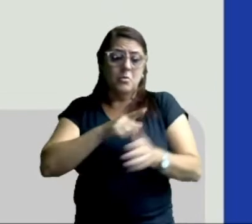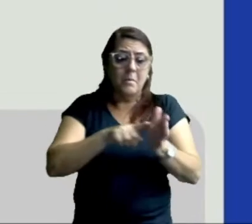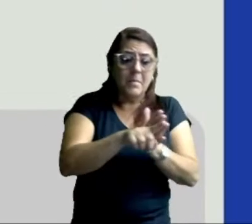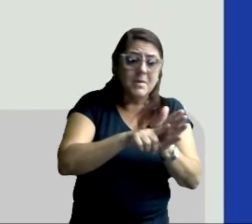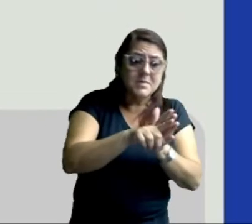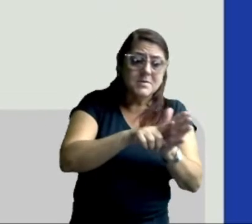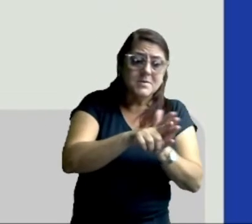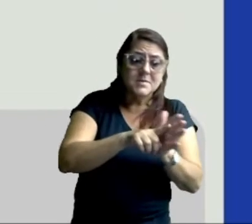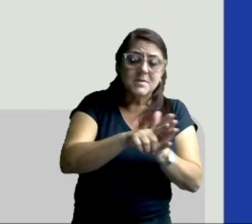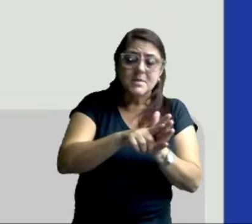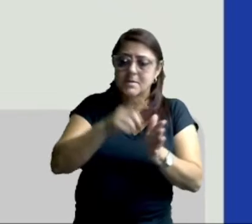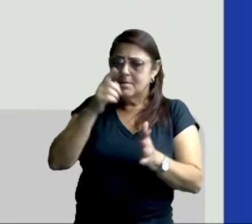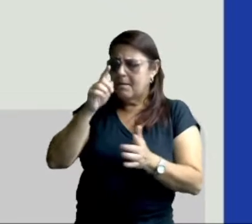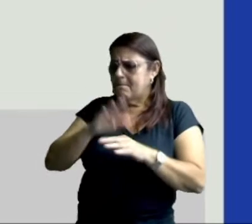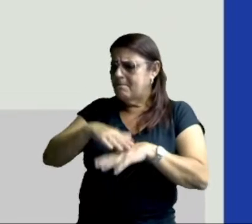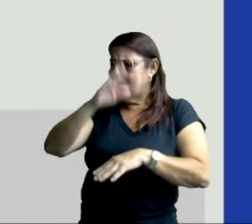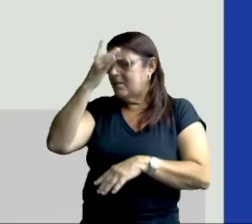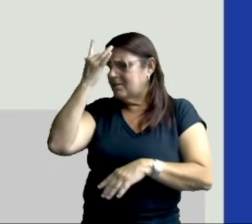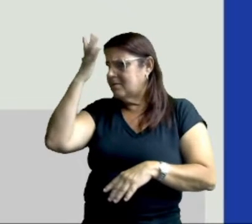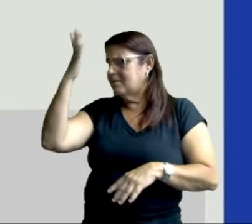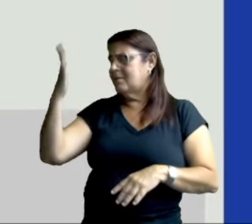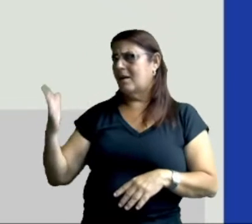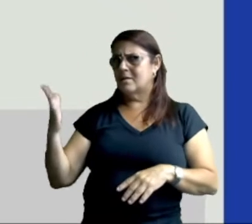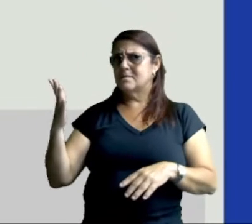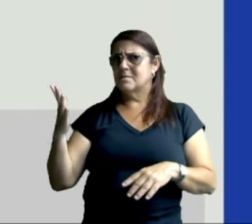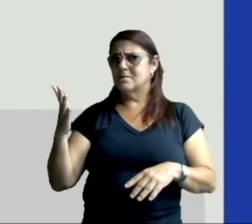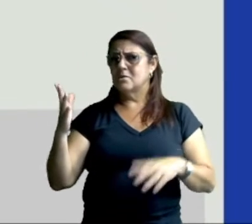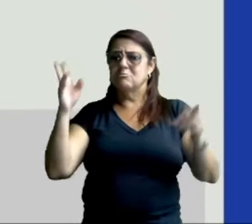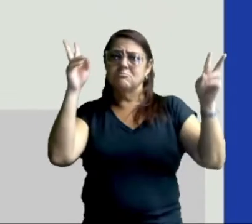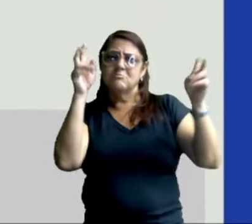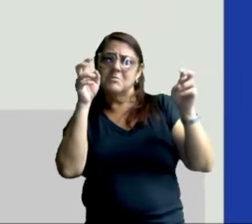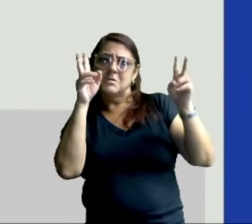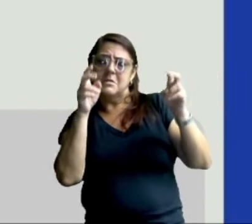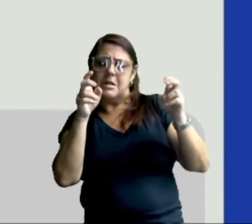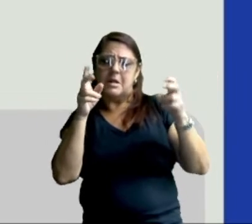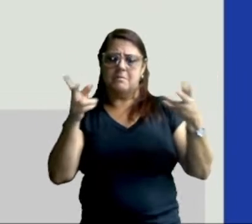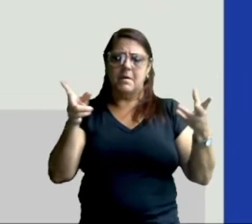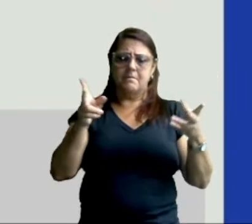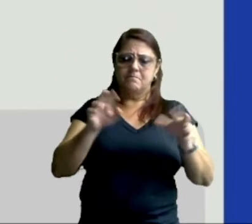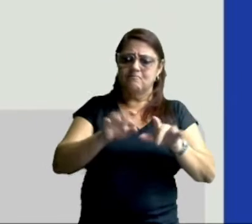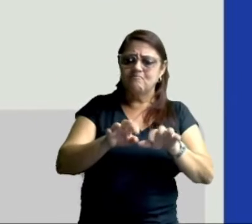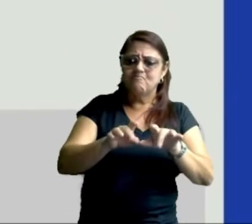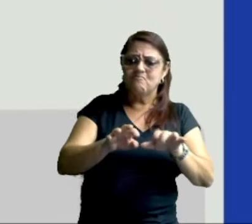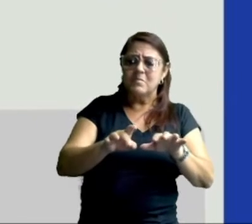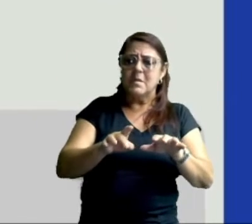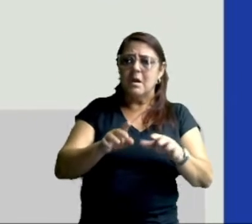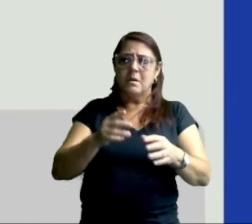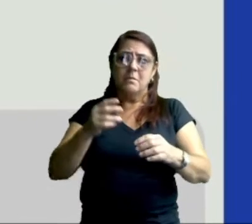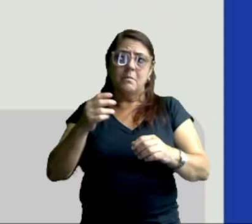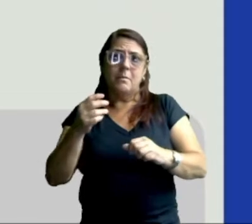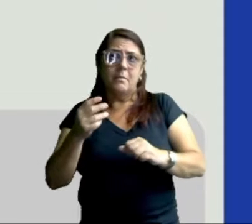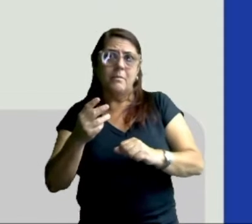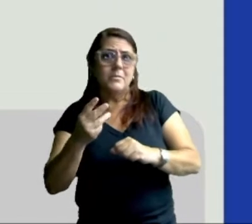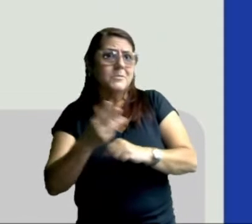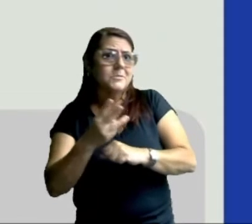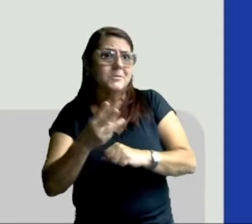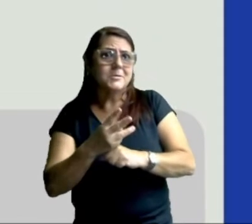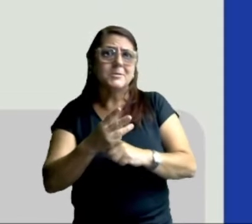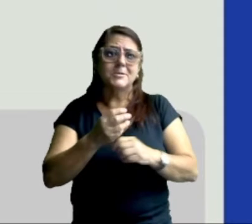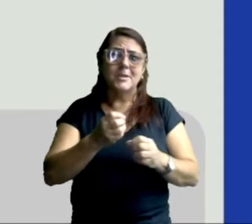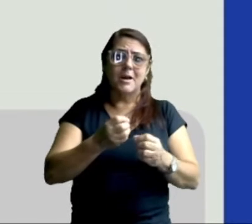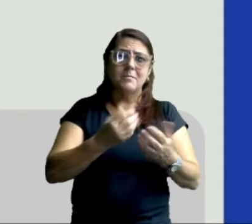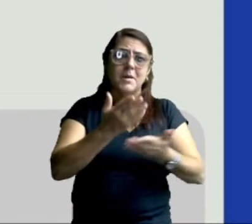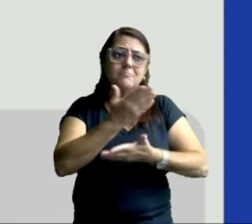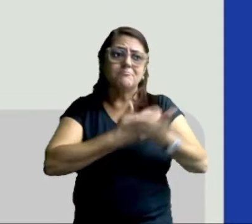uma pesquisa a respeito de um determinado conteúdo, de um determinado assunto que ele tem alguma dúvida e isso ajudar